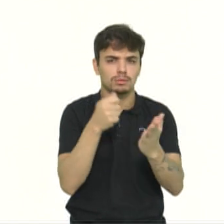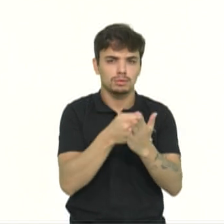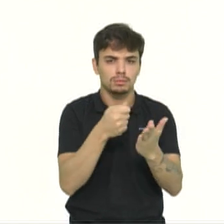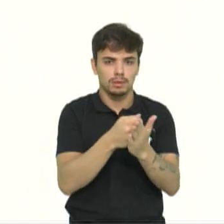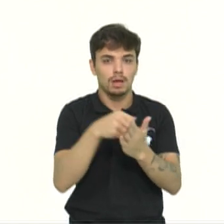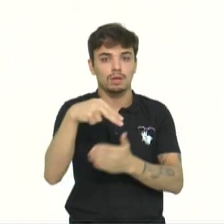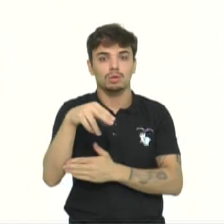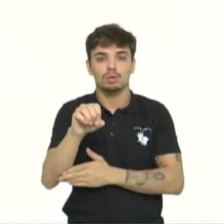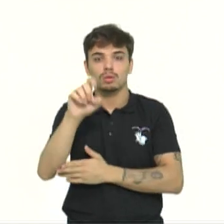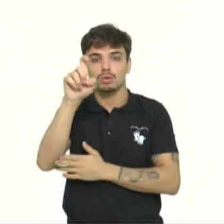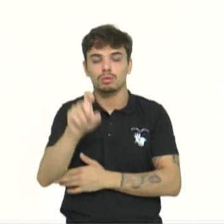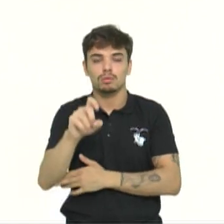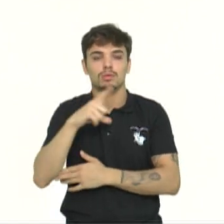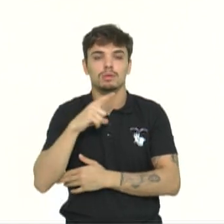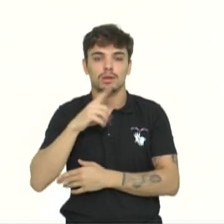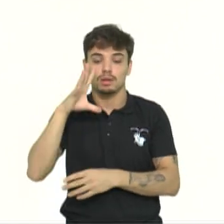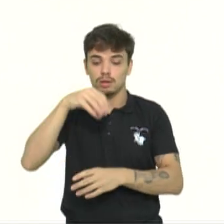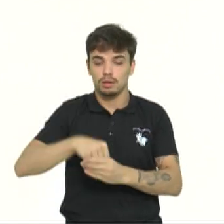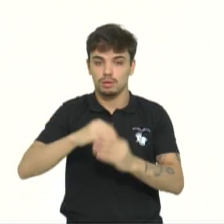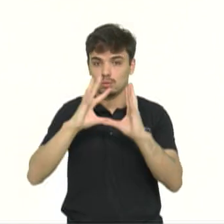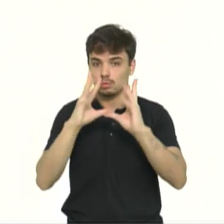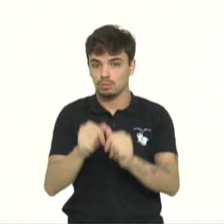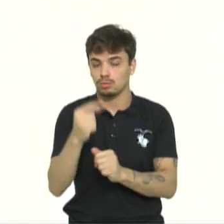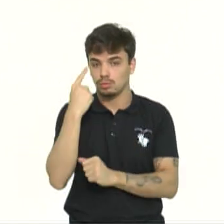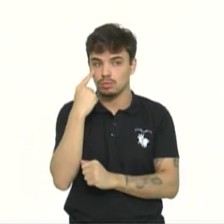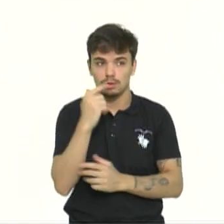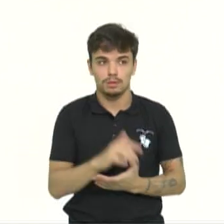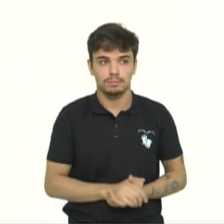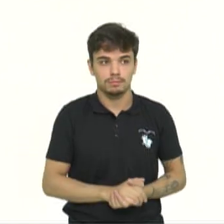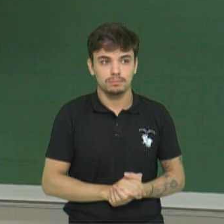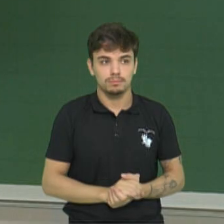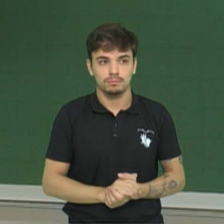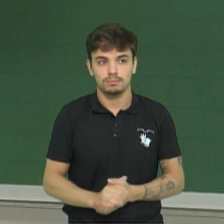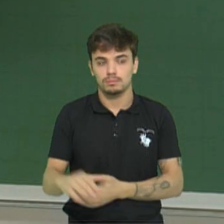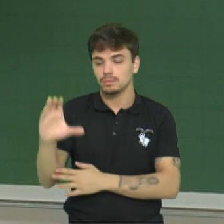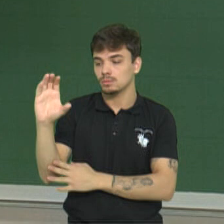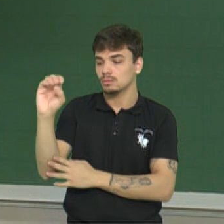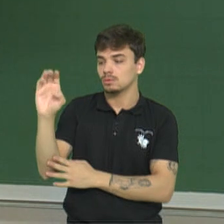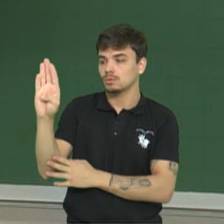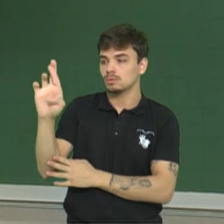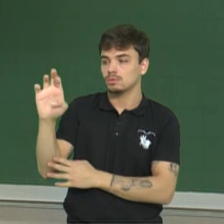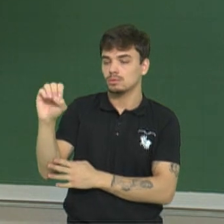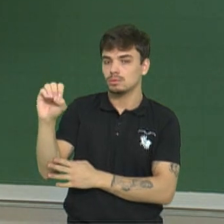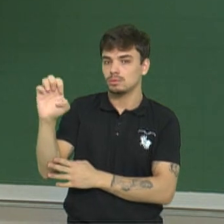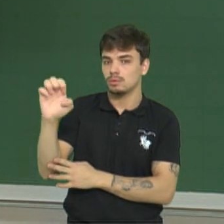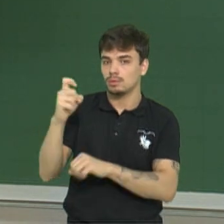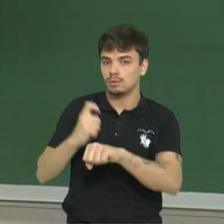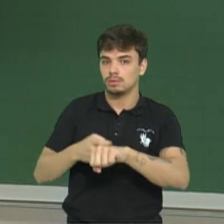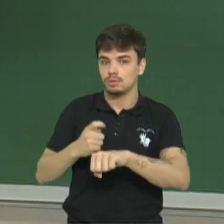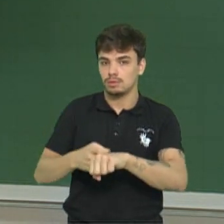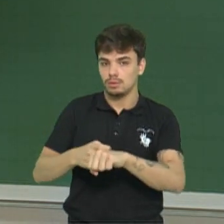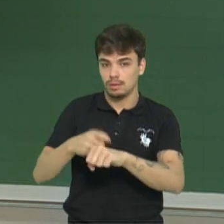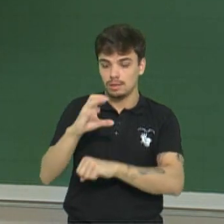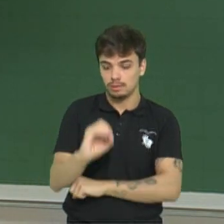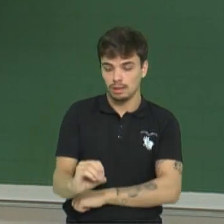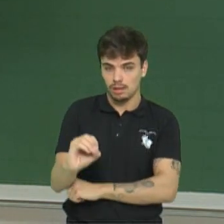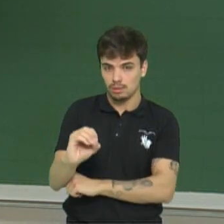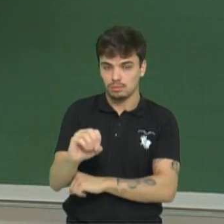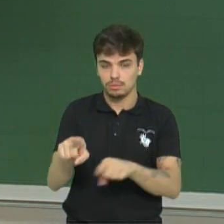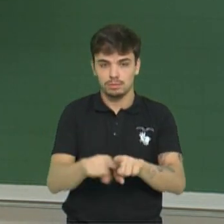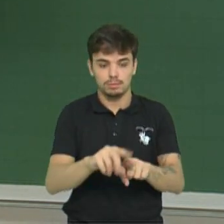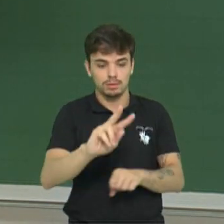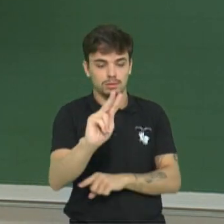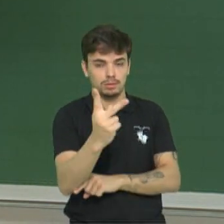estão nos reagentes e produtos. Então eu vou lá e determino. Cobre sólido, ok? NOX, 0. Hidrogênio mais